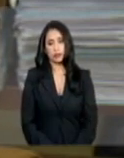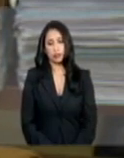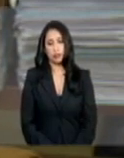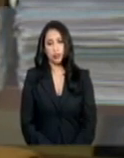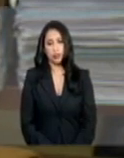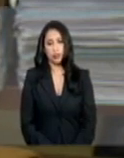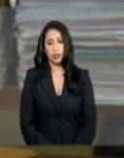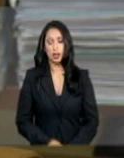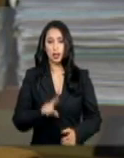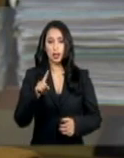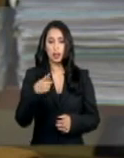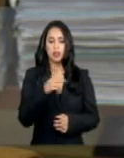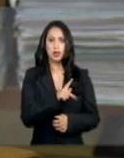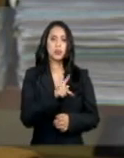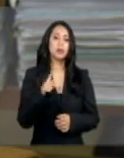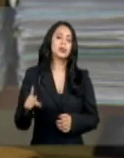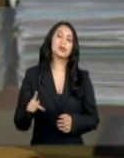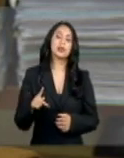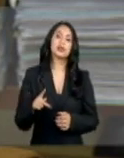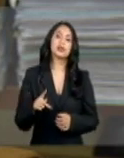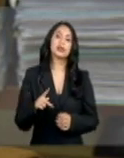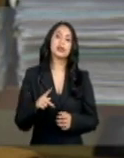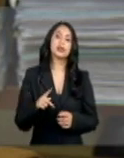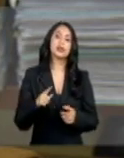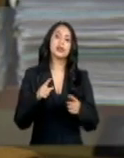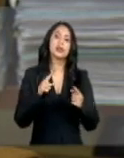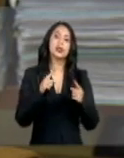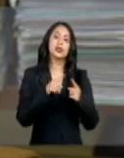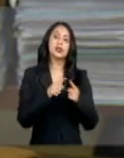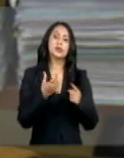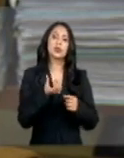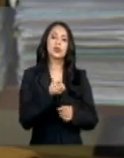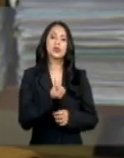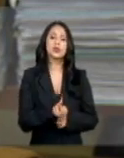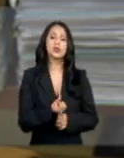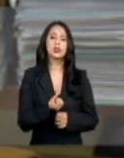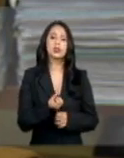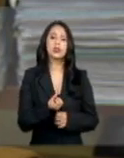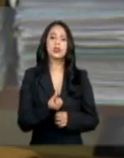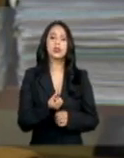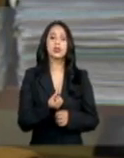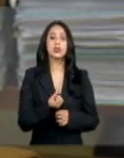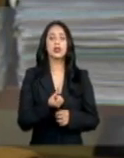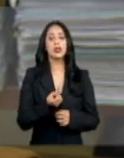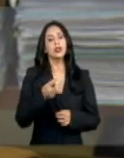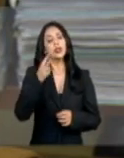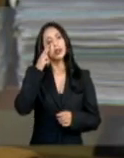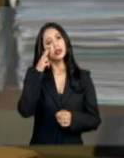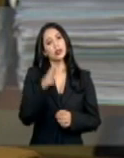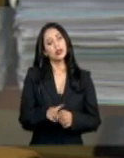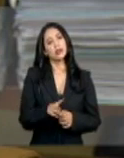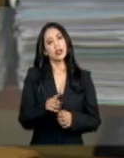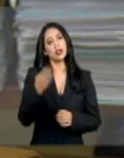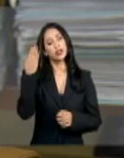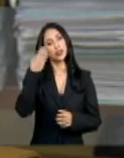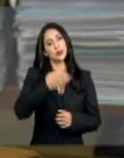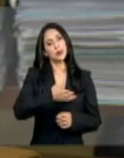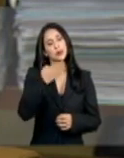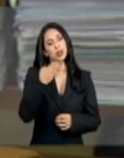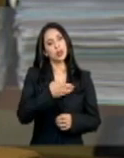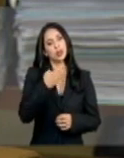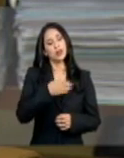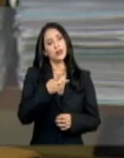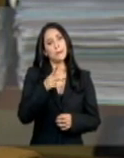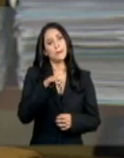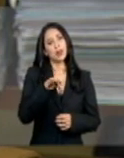presidente do tópico sexto e penúltimo tópico do meu voto eu cuido da ilicitude da prova penal produzido no caso ora